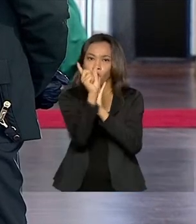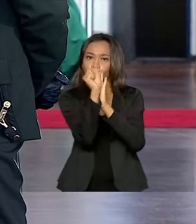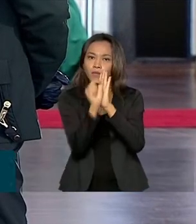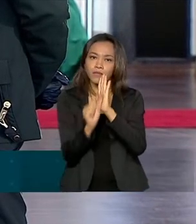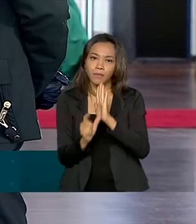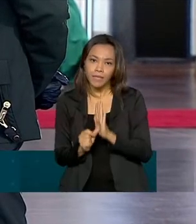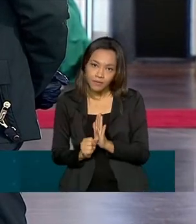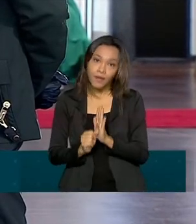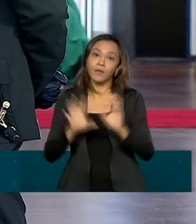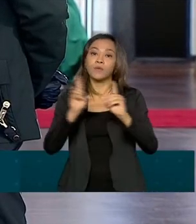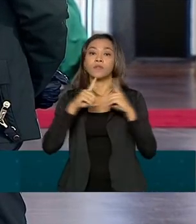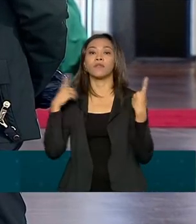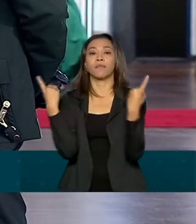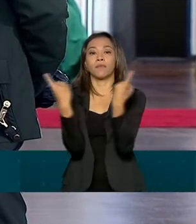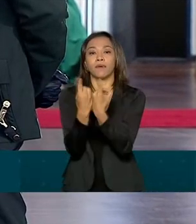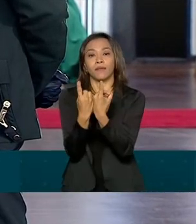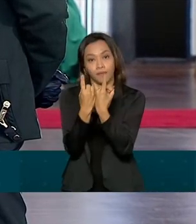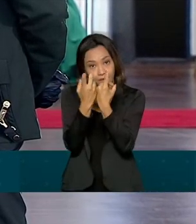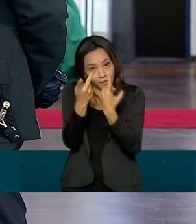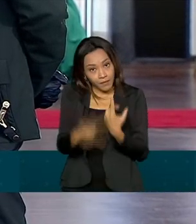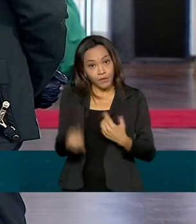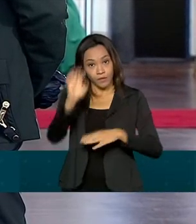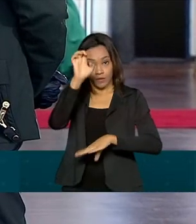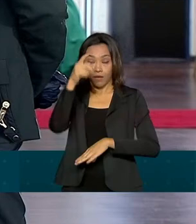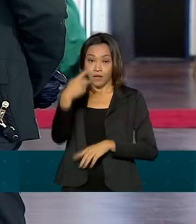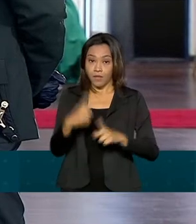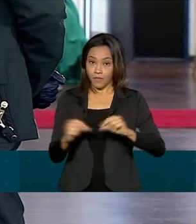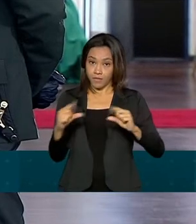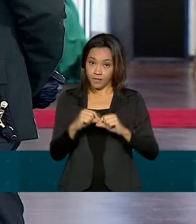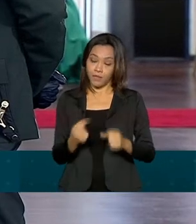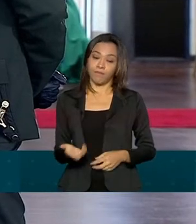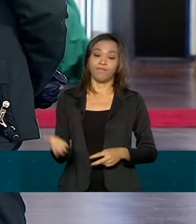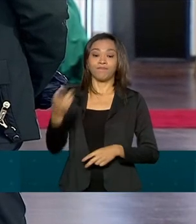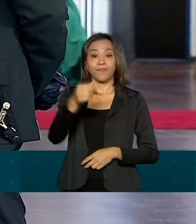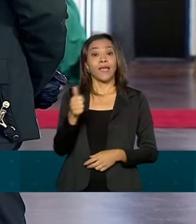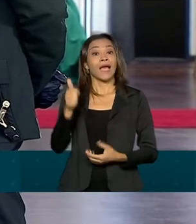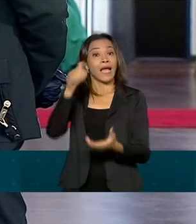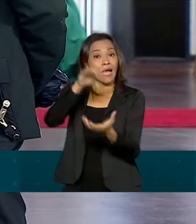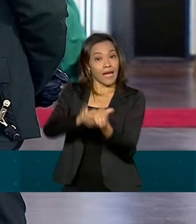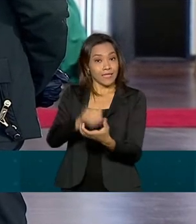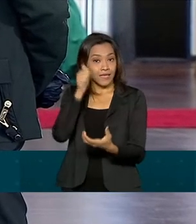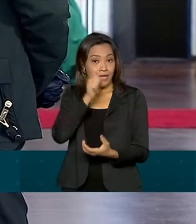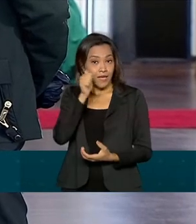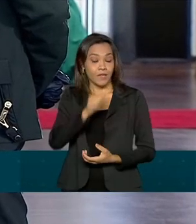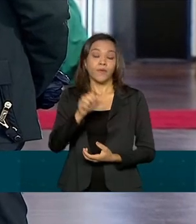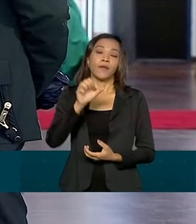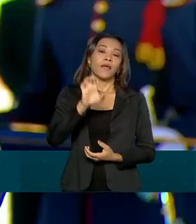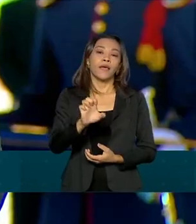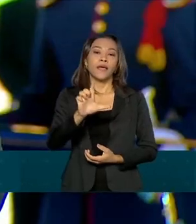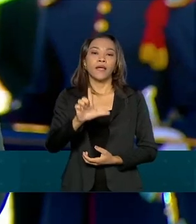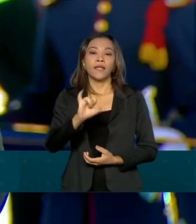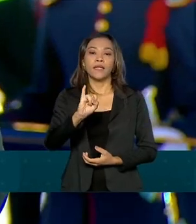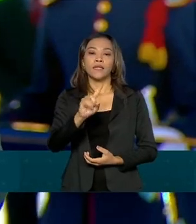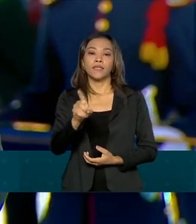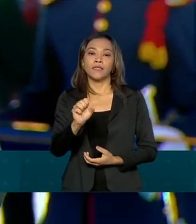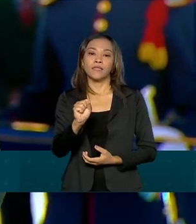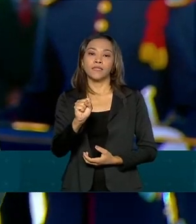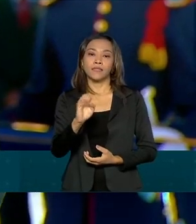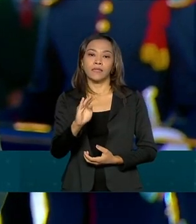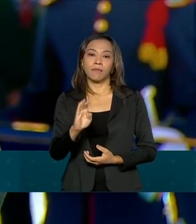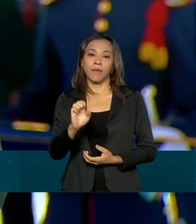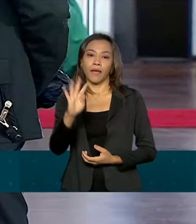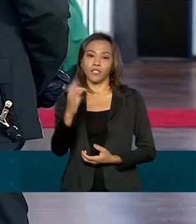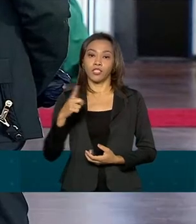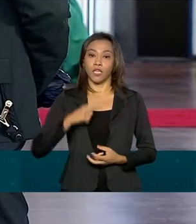do departamento-geral do pessoal em Brasília é casado com a senhora Elizabeth ervati Rocha de Lima